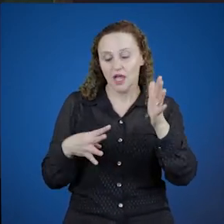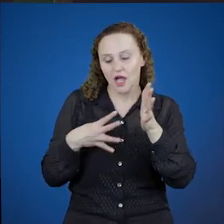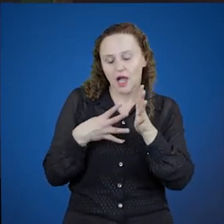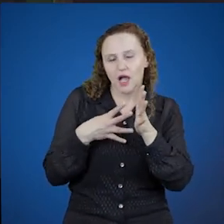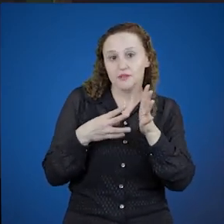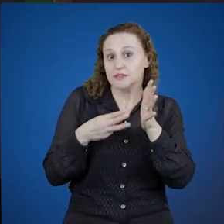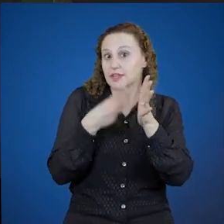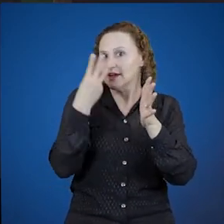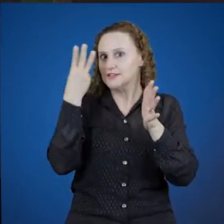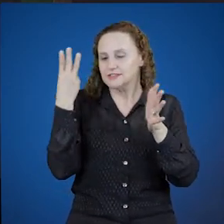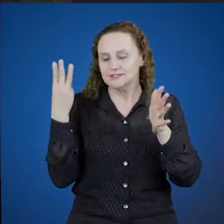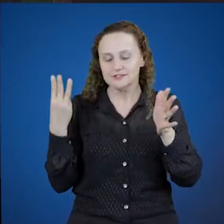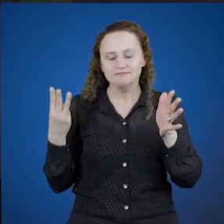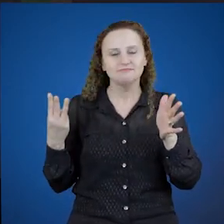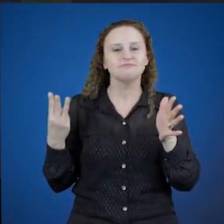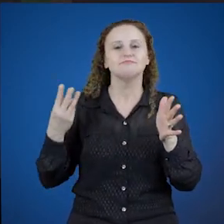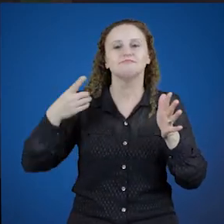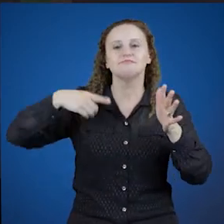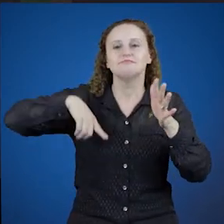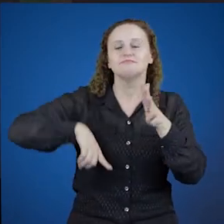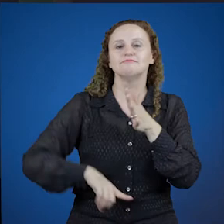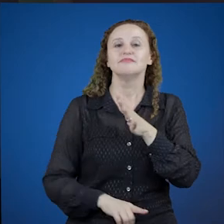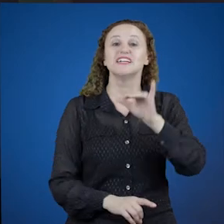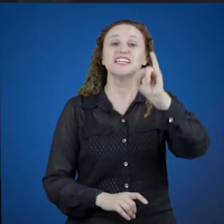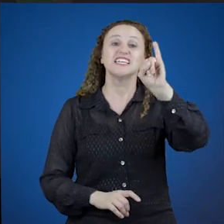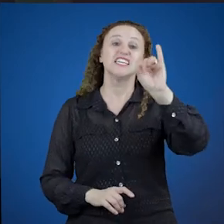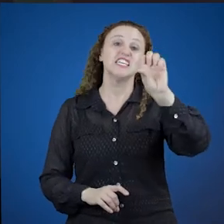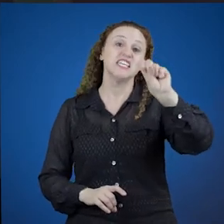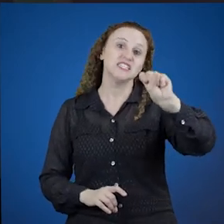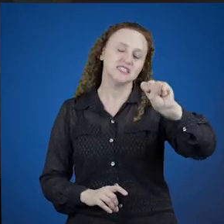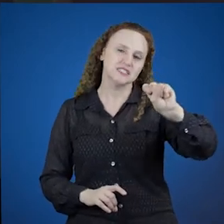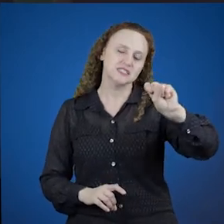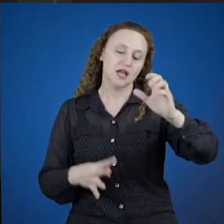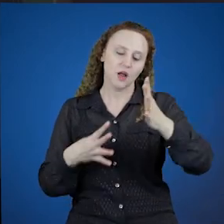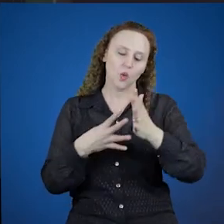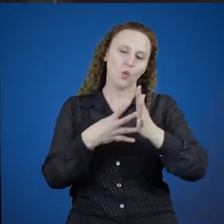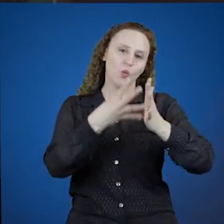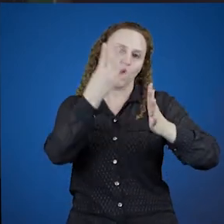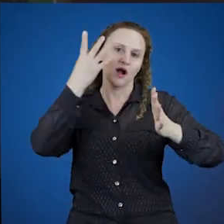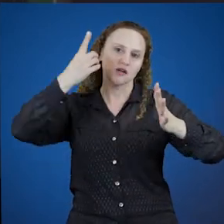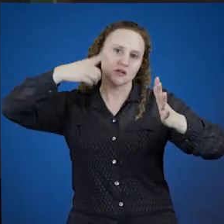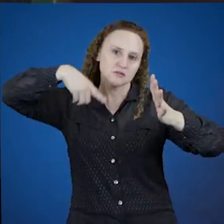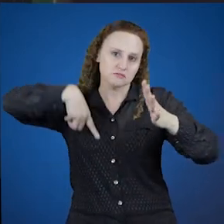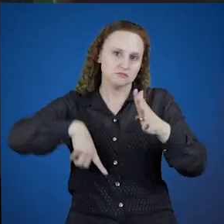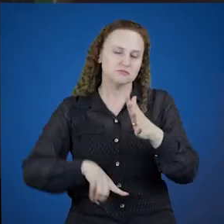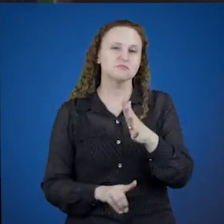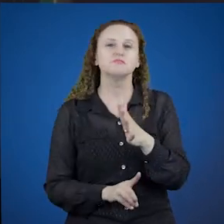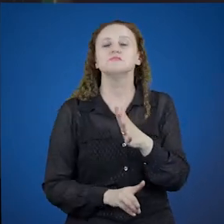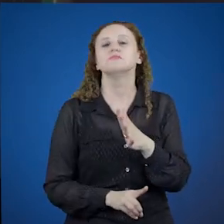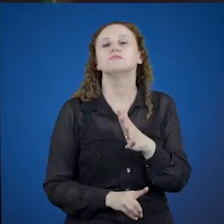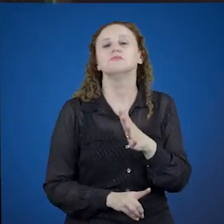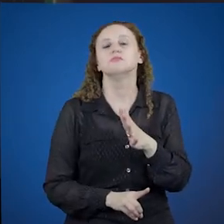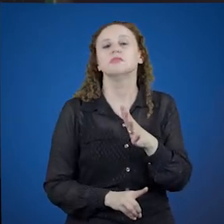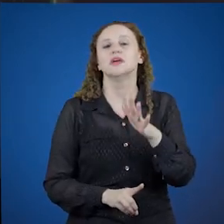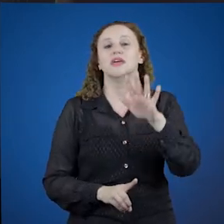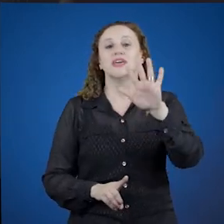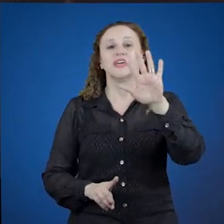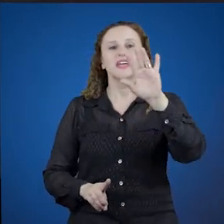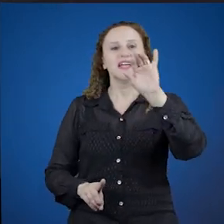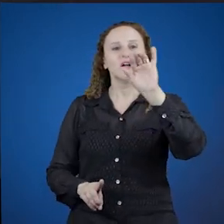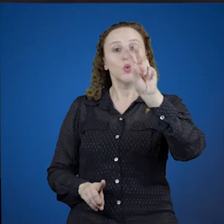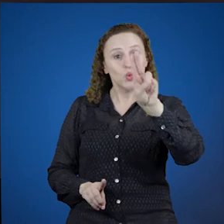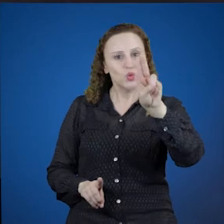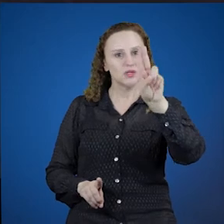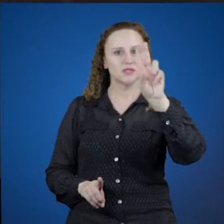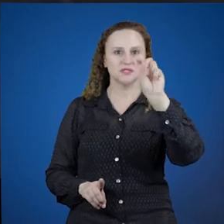i&d quarta terceira declinação em ES 4ª declinação genitivo singular